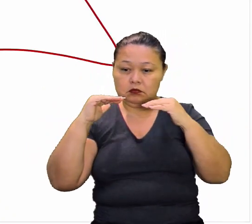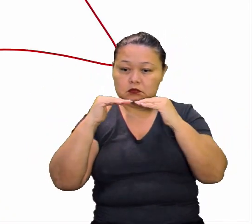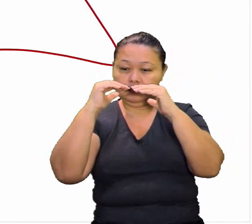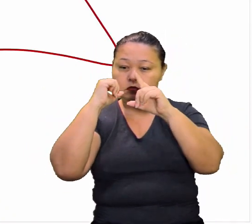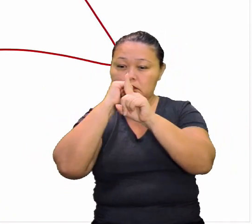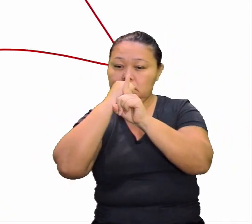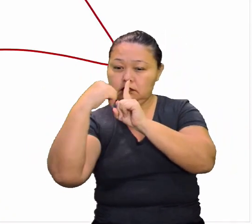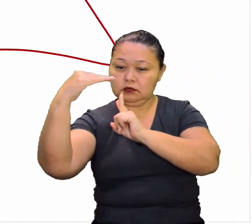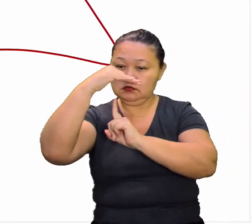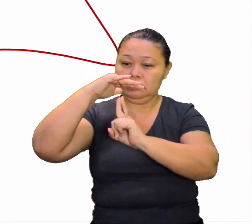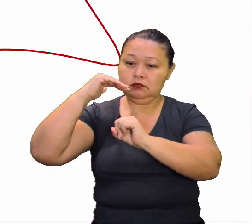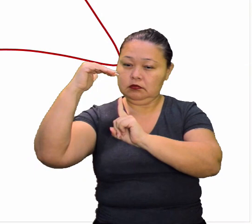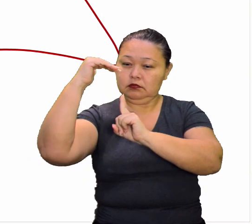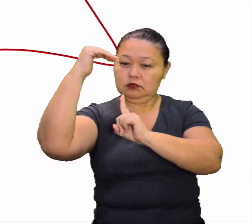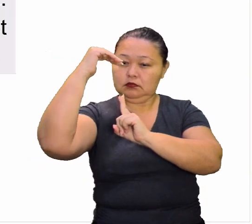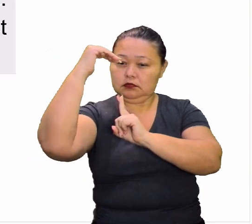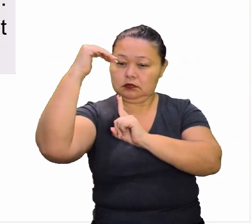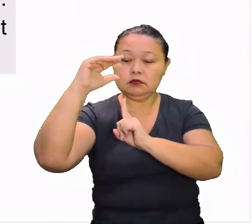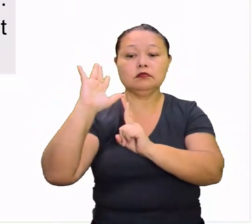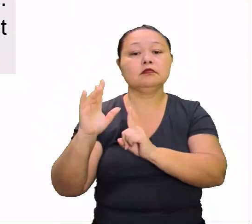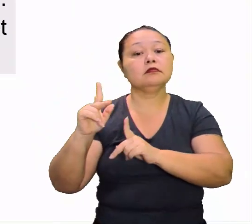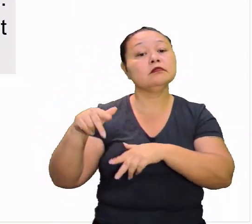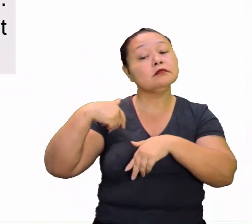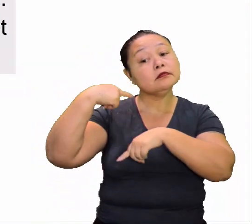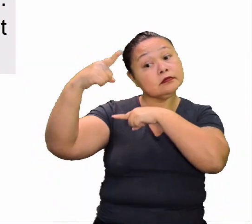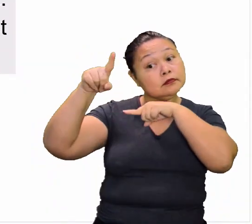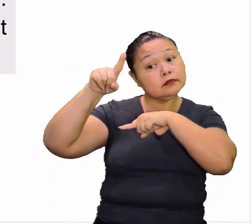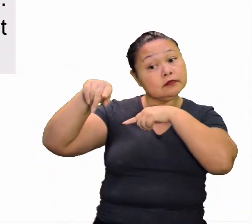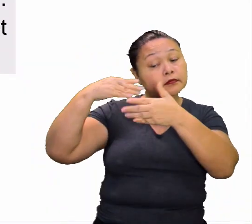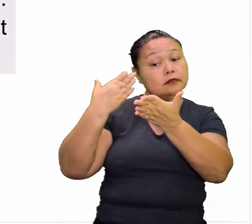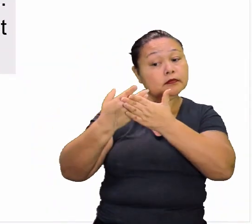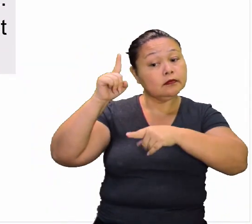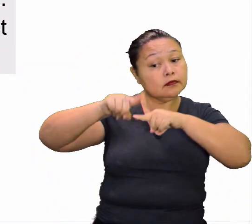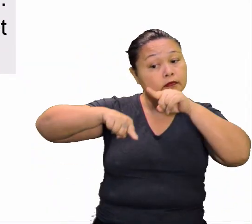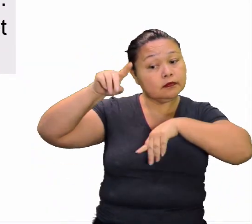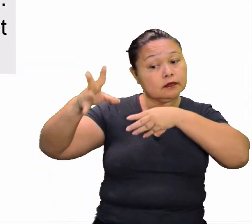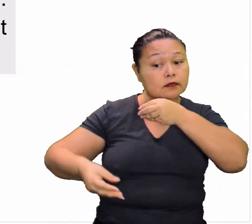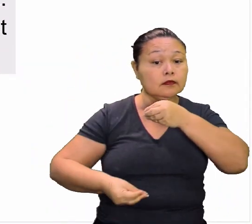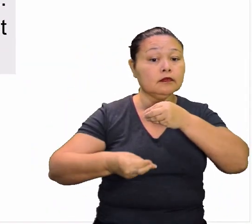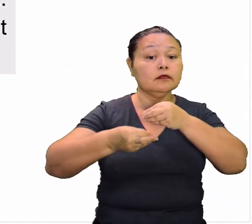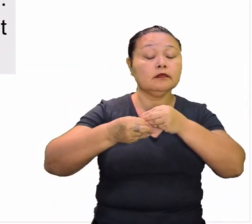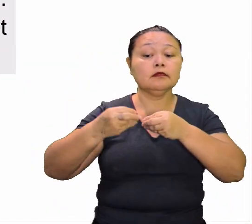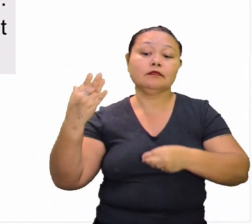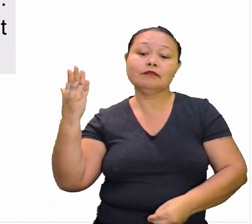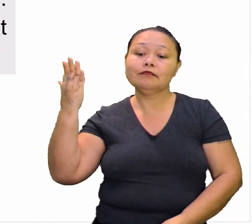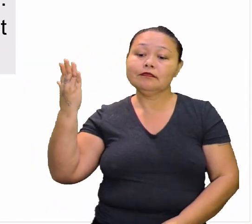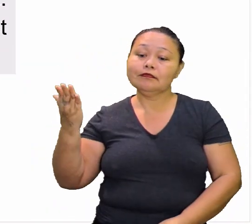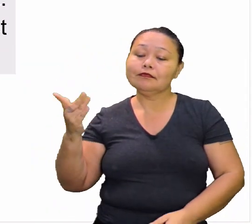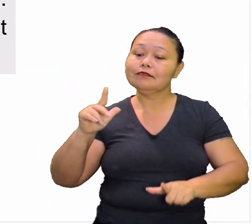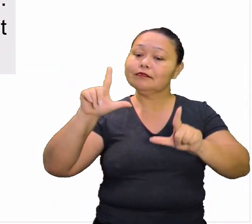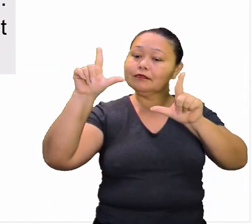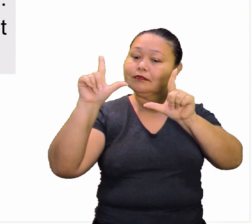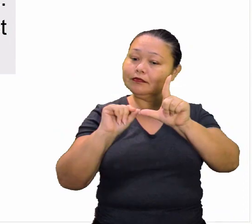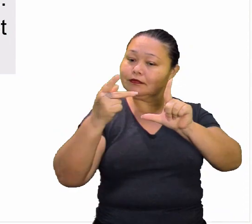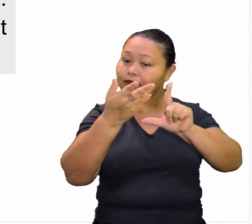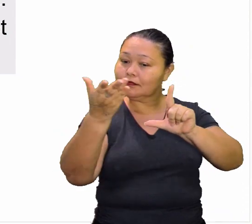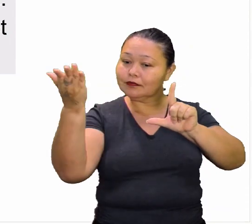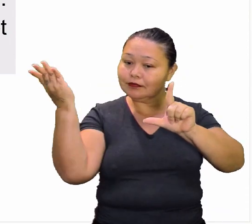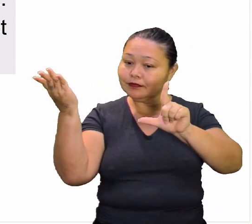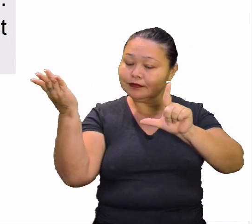social dessa civilização. Para a próxima aula, material complementar, segue o link para vocês.